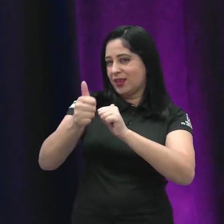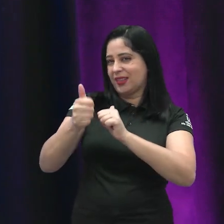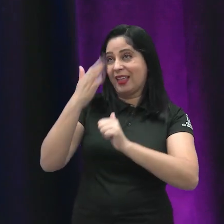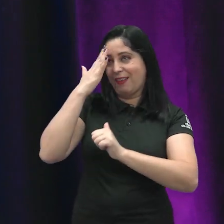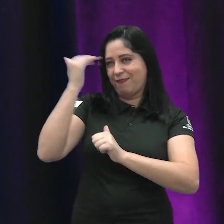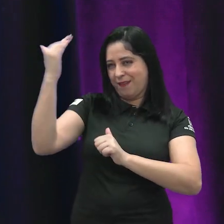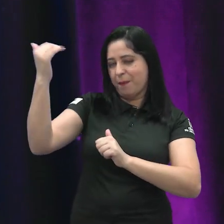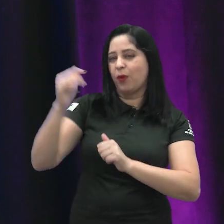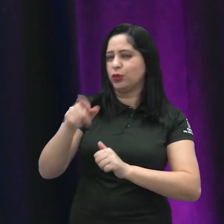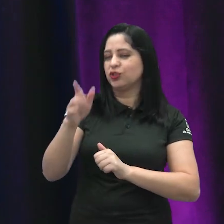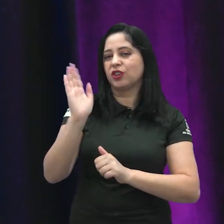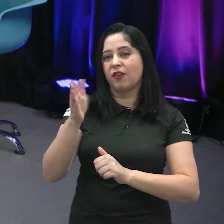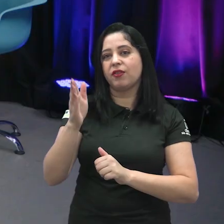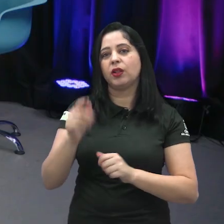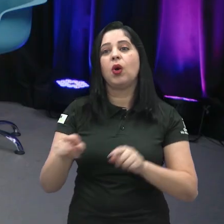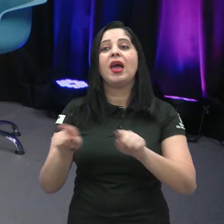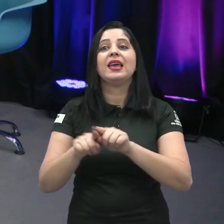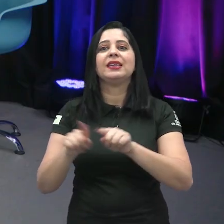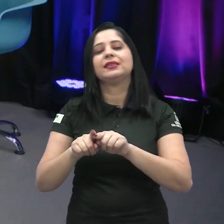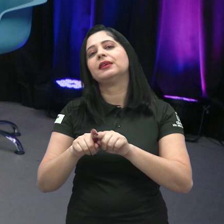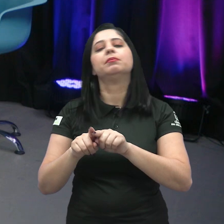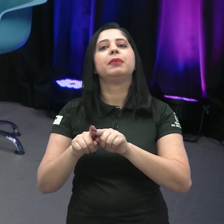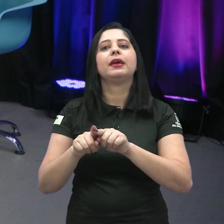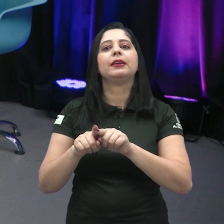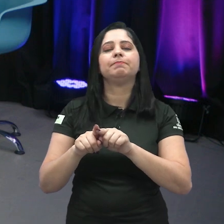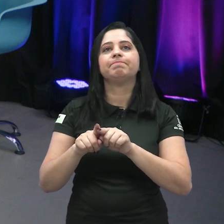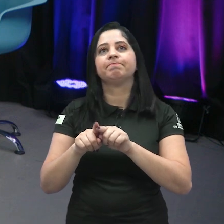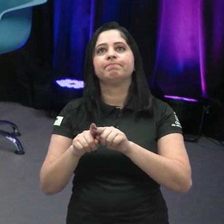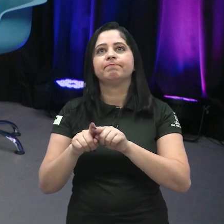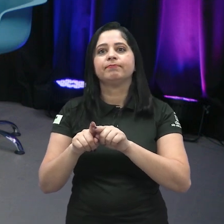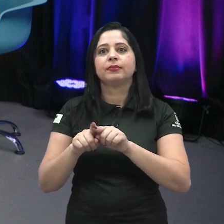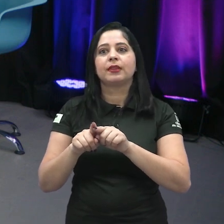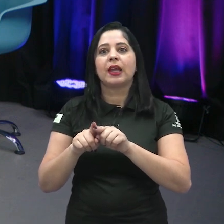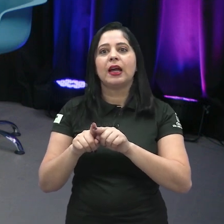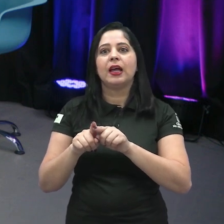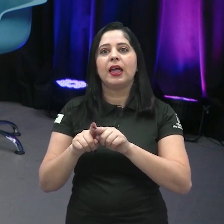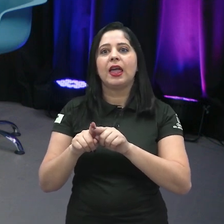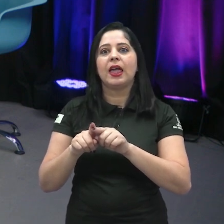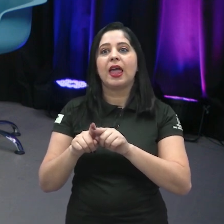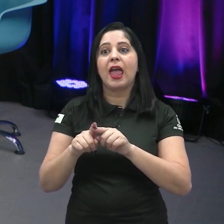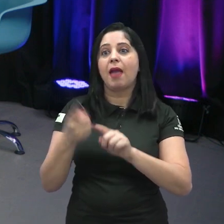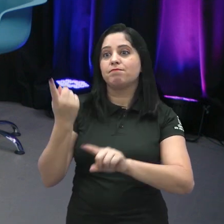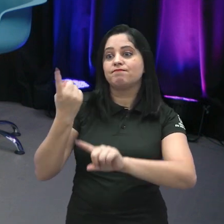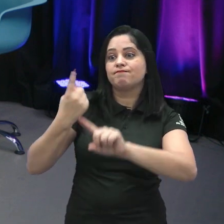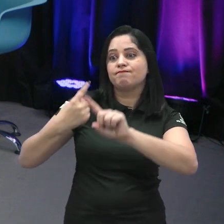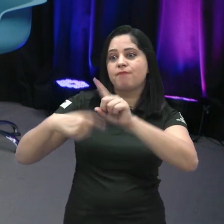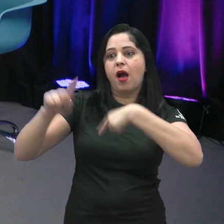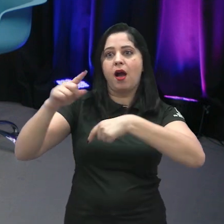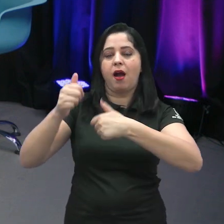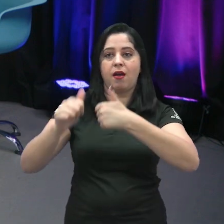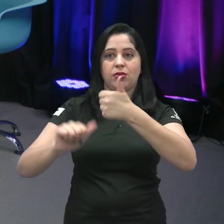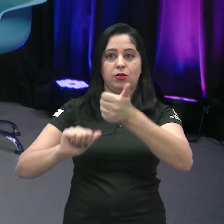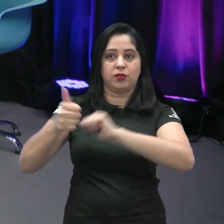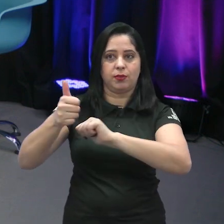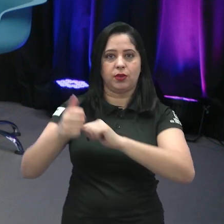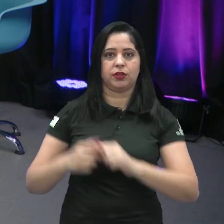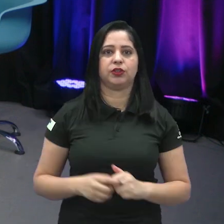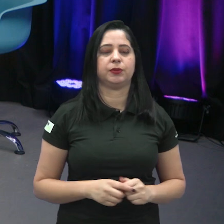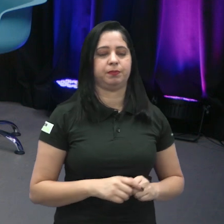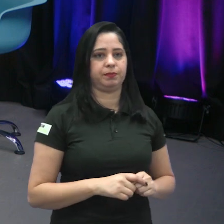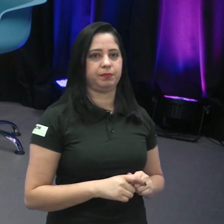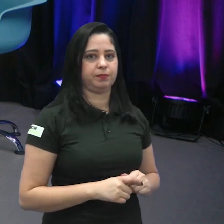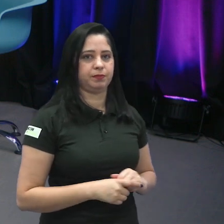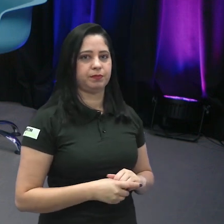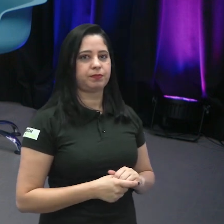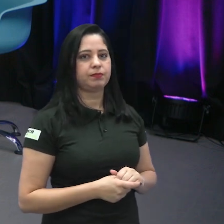Um deles. O Yuri. Ideias de superação através do esporte e como isso impactou a sua vida?